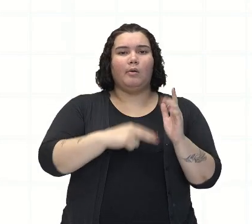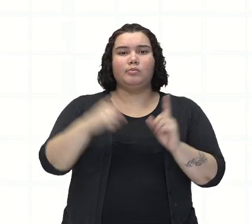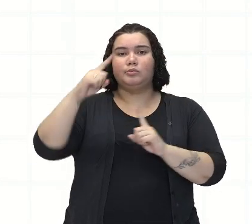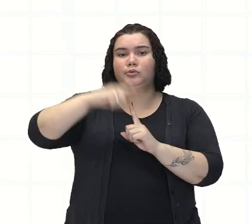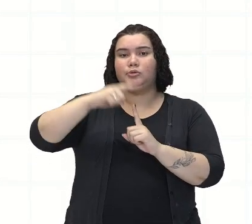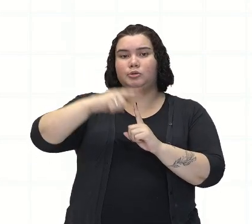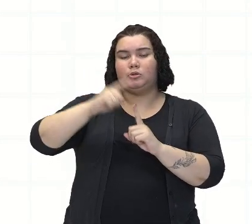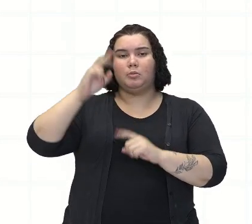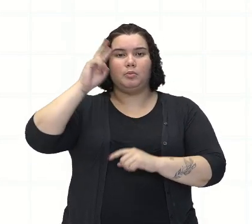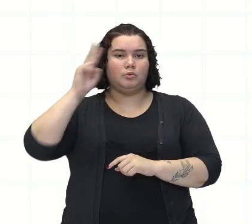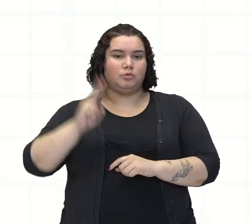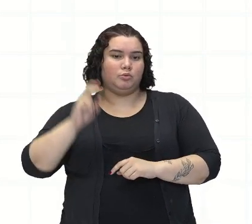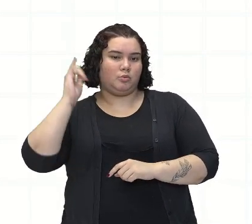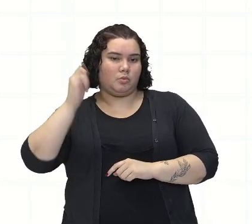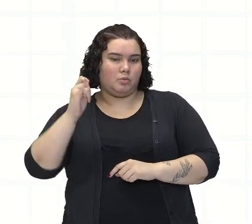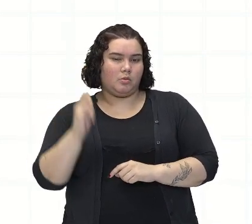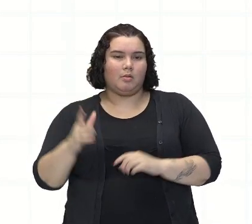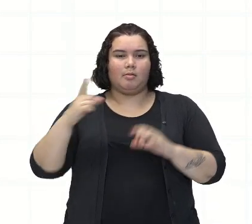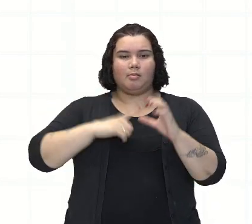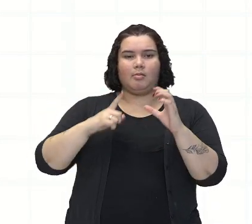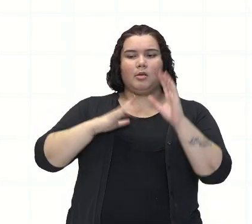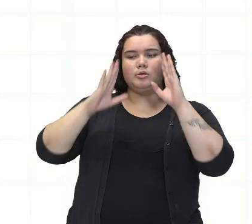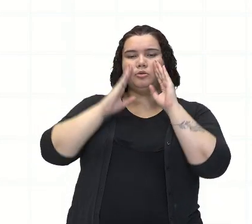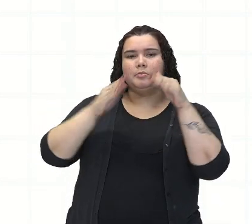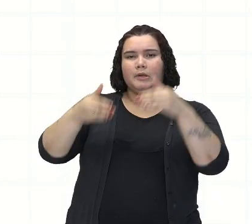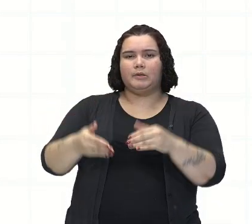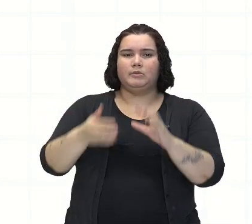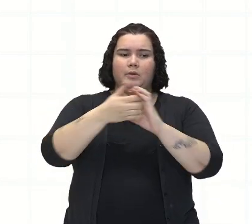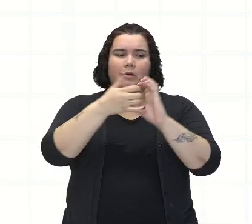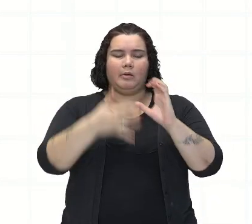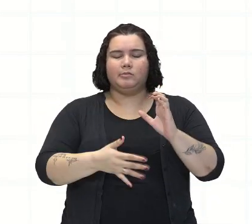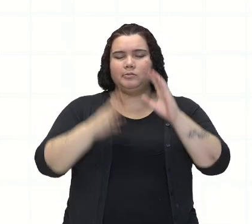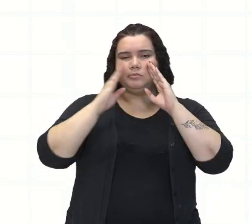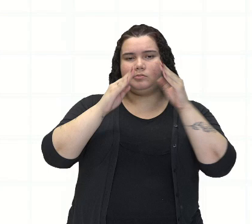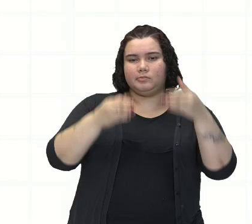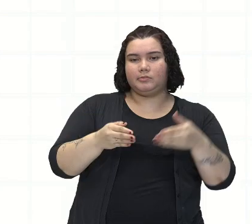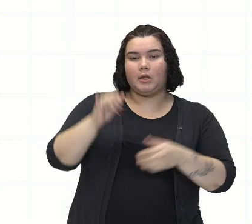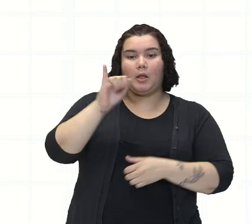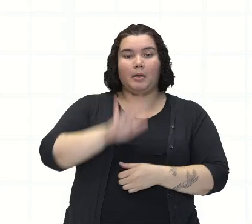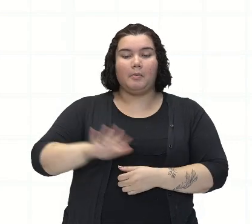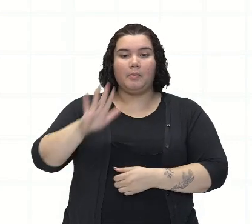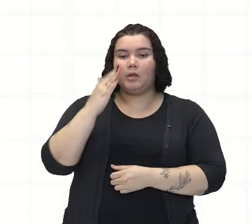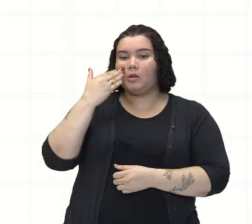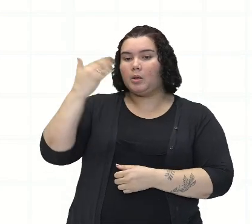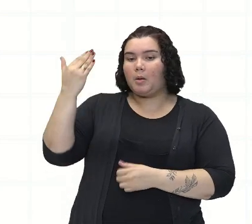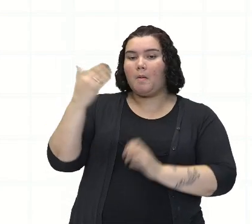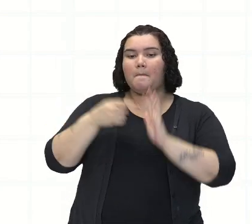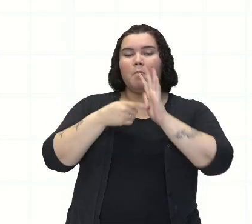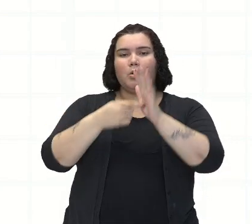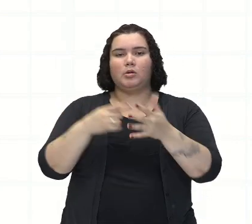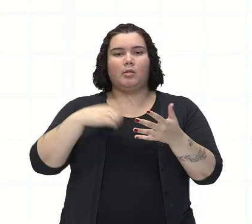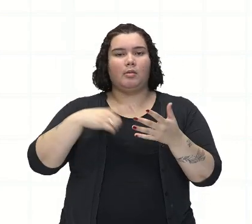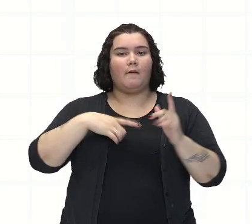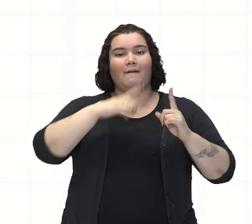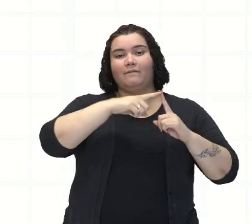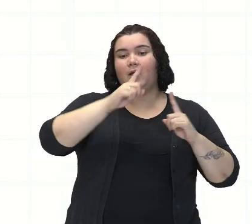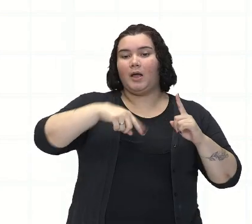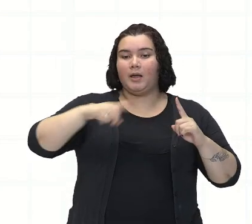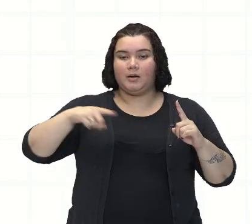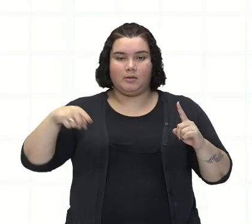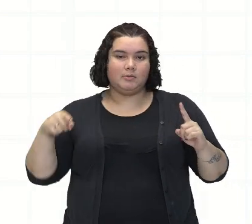alguns tipos específicos, com características específicas. Essas imagens trazem um pouquinho de como o universo do conto ele pode ser